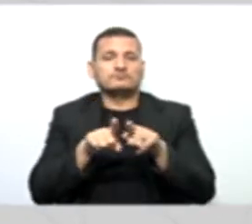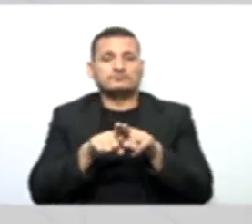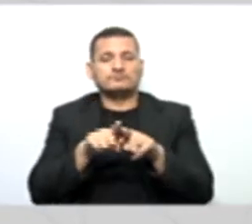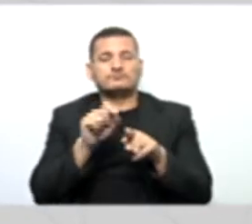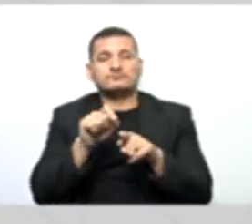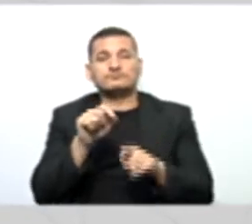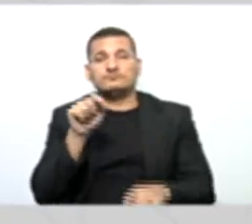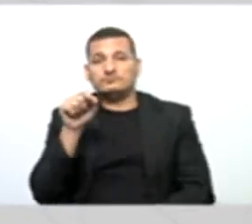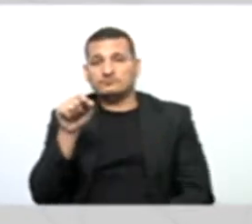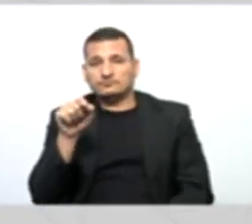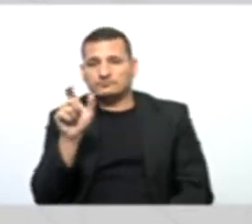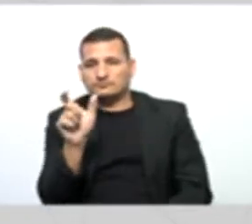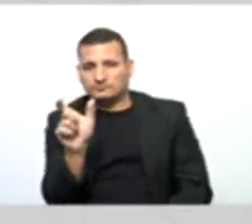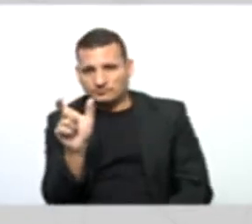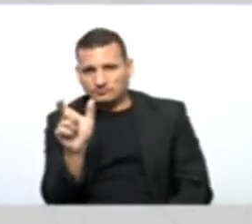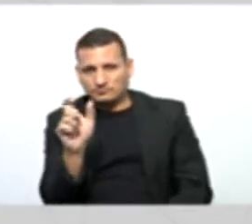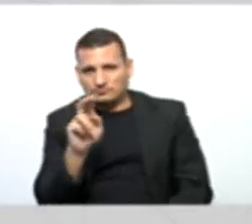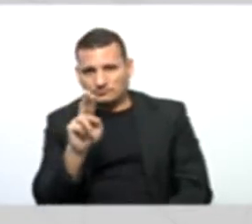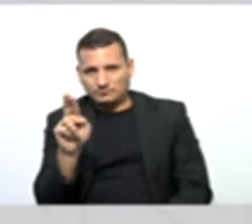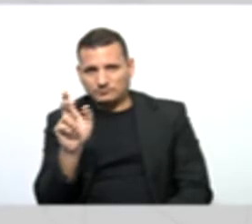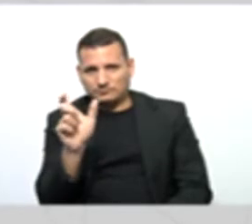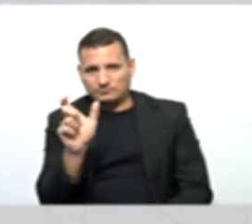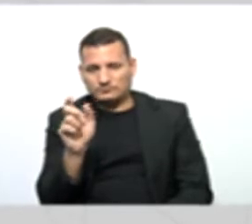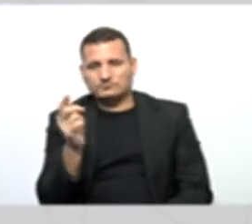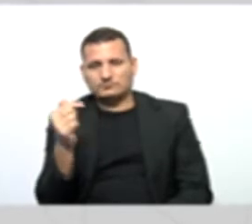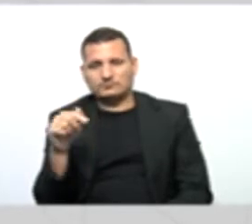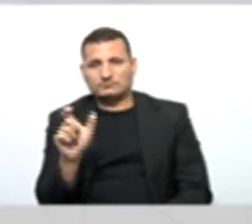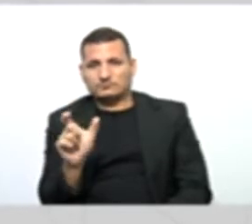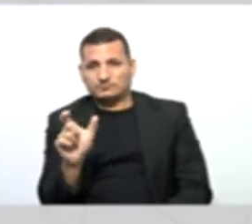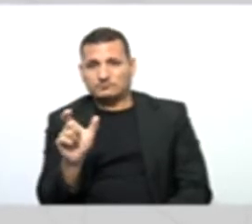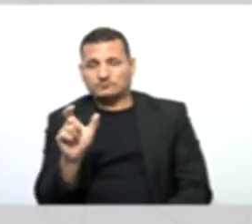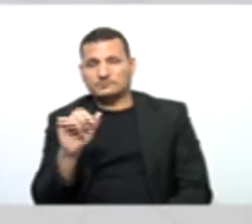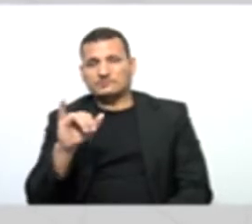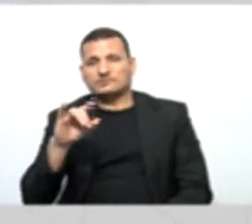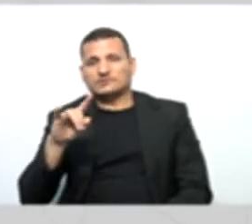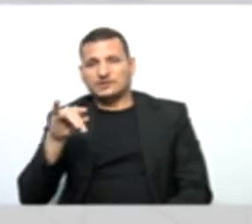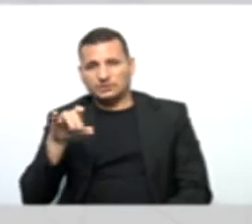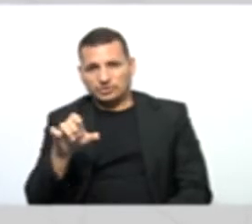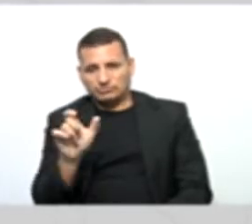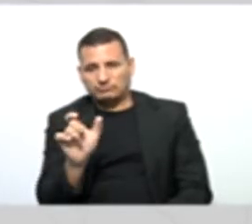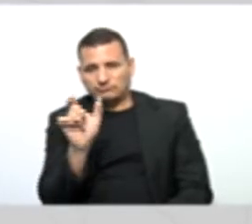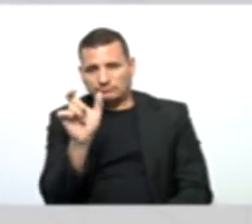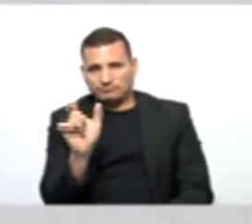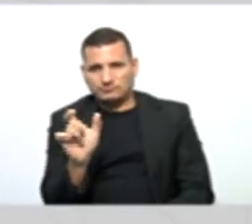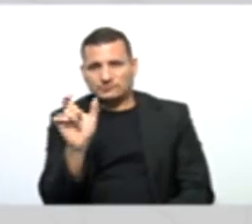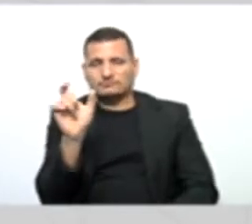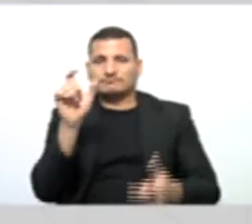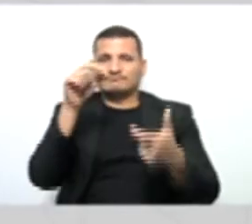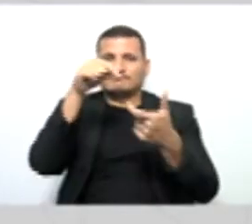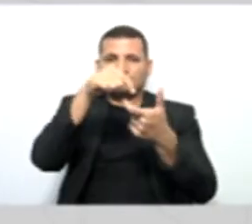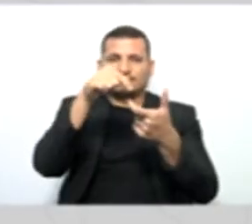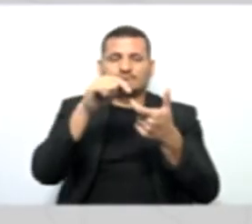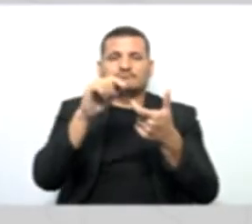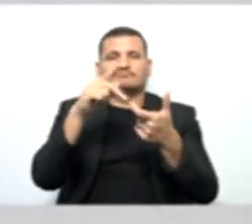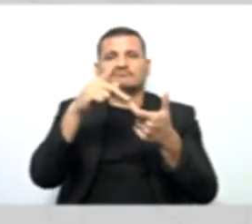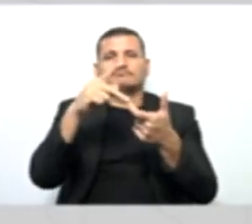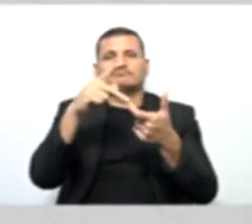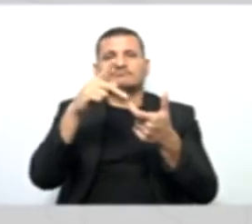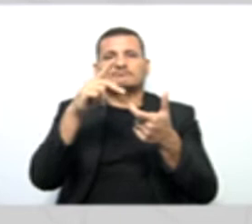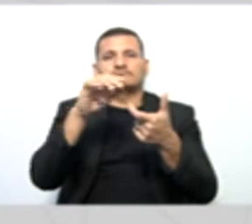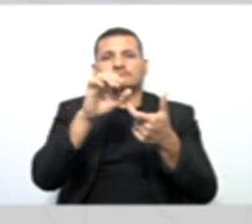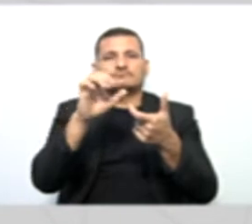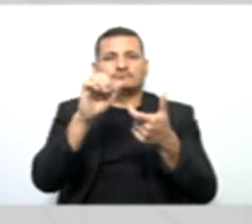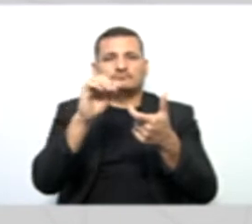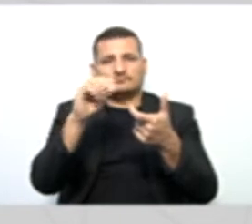esse atributo nome e esse atributo idade são da classe pessoa, ok? Então é self, é dela mesma, nome e